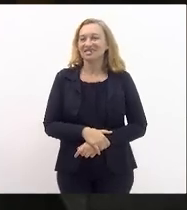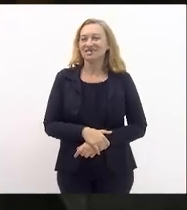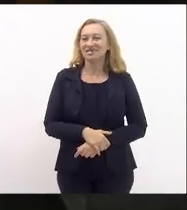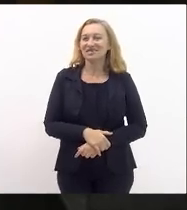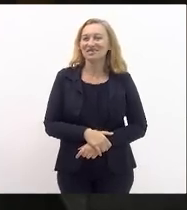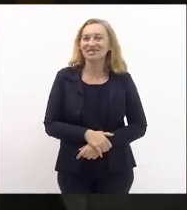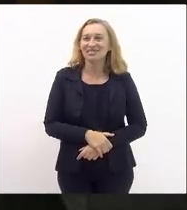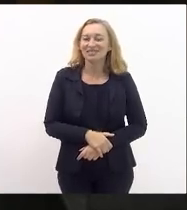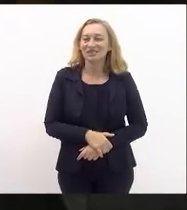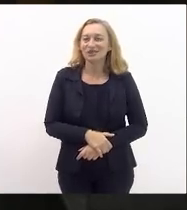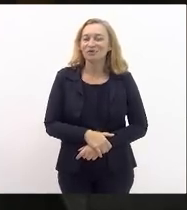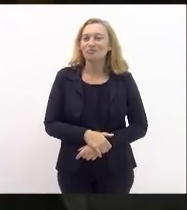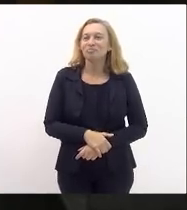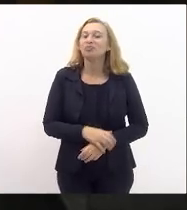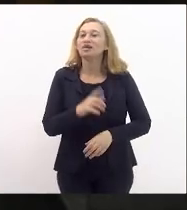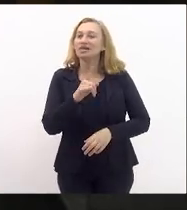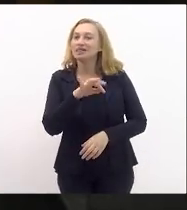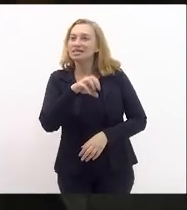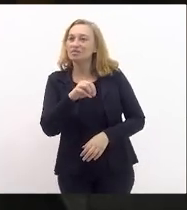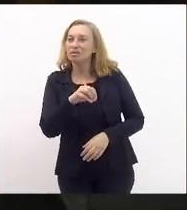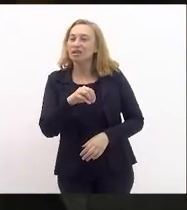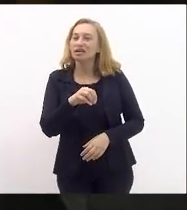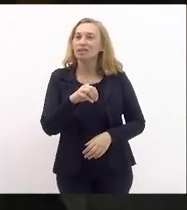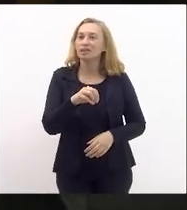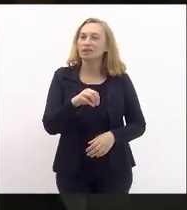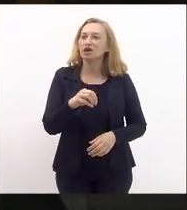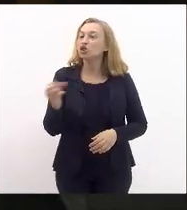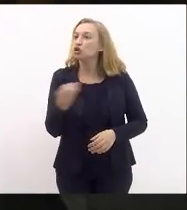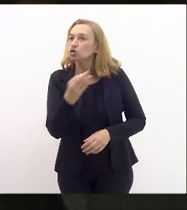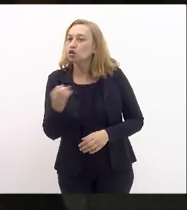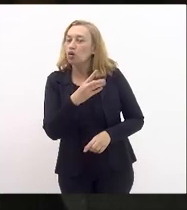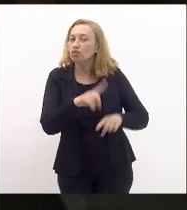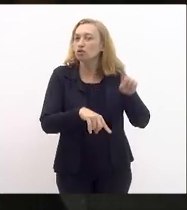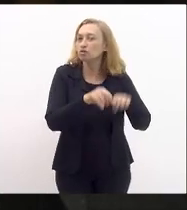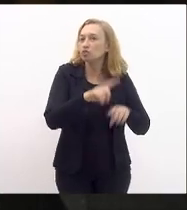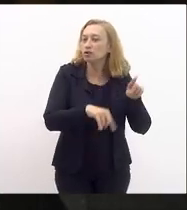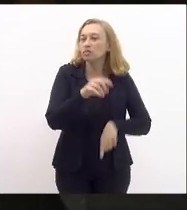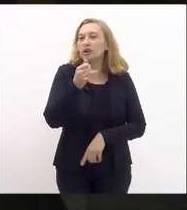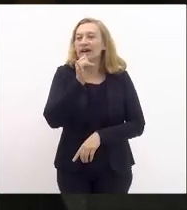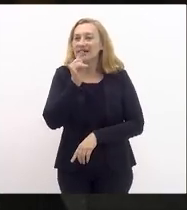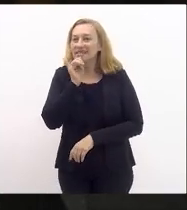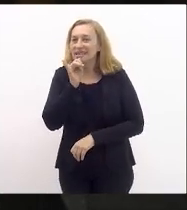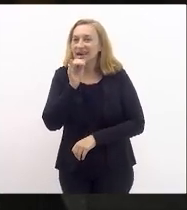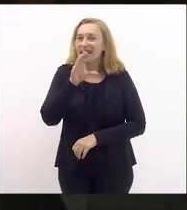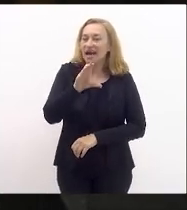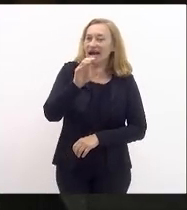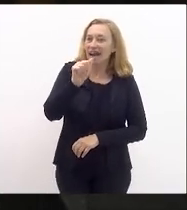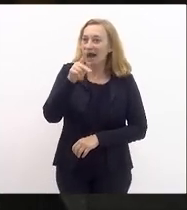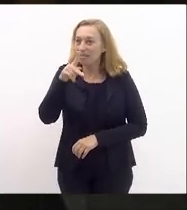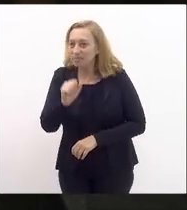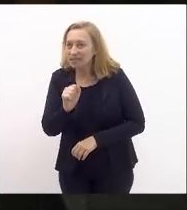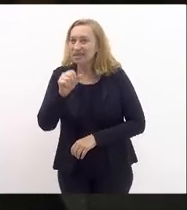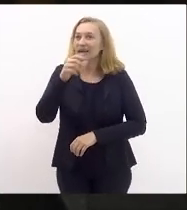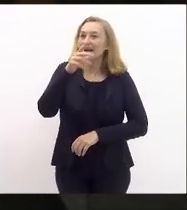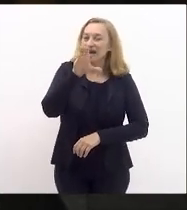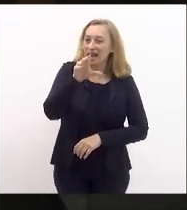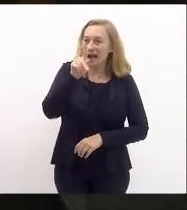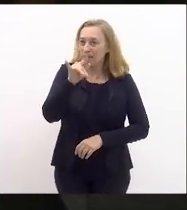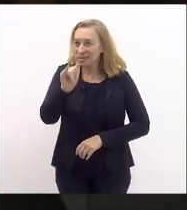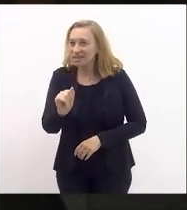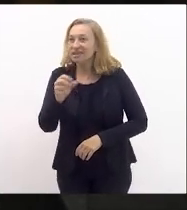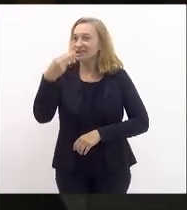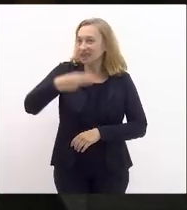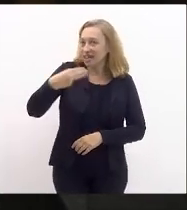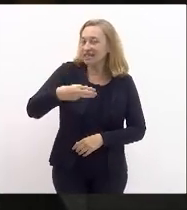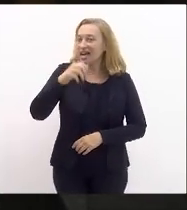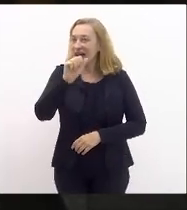o credenciamento e a habilitação de novos equipamentos, por exemplo, CAPS, CAPS 3, CAPS AD, que